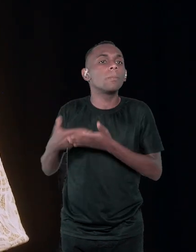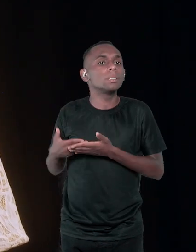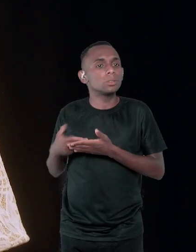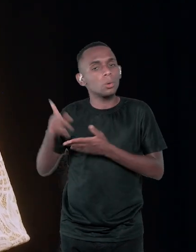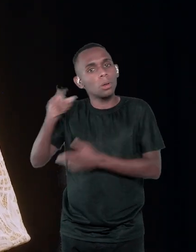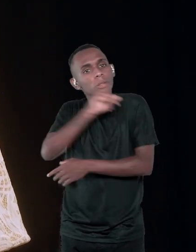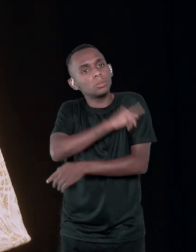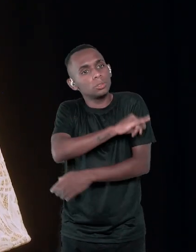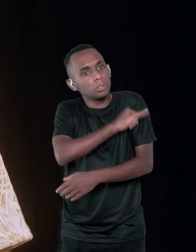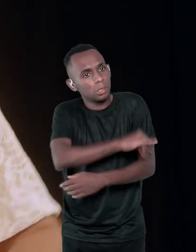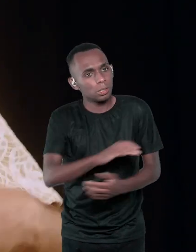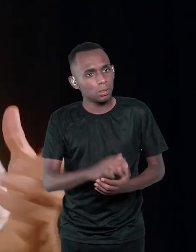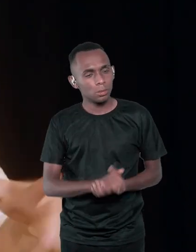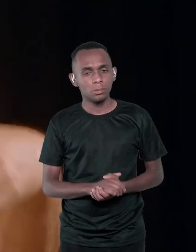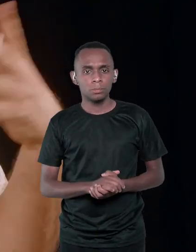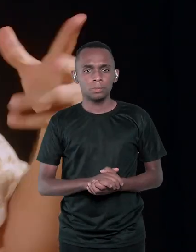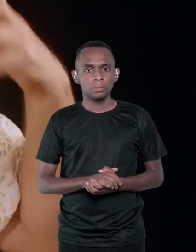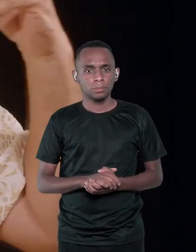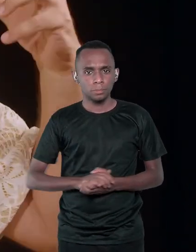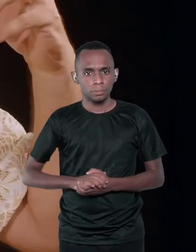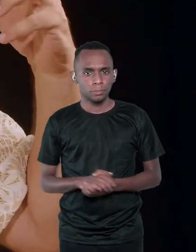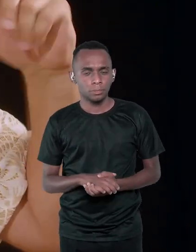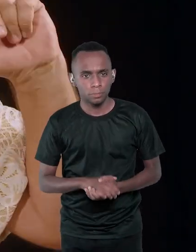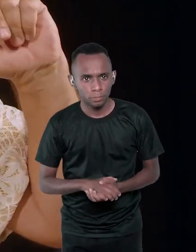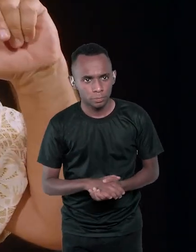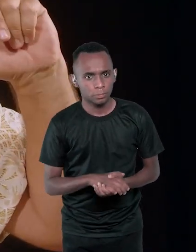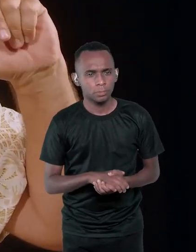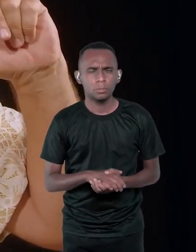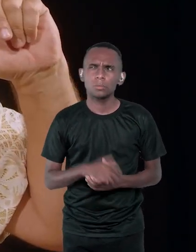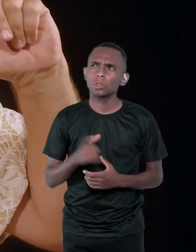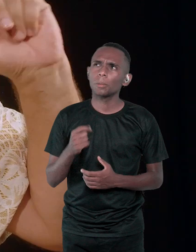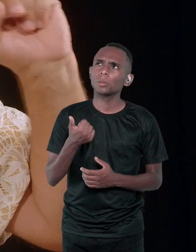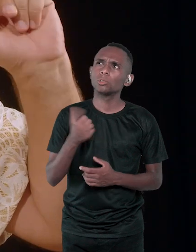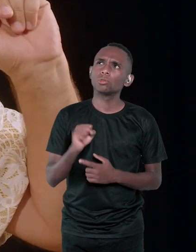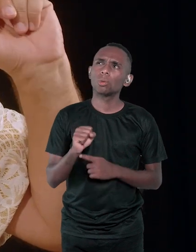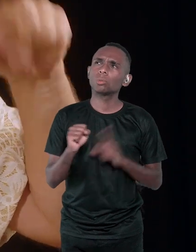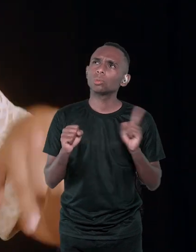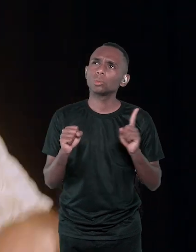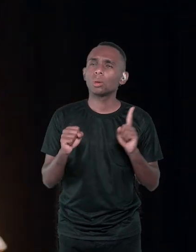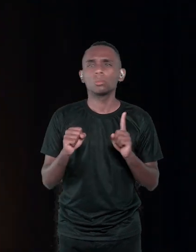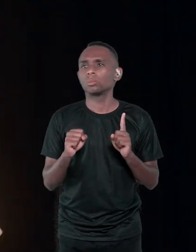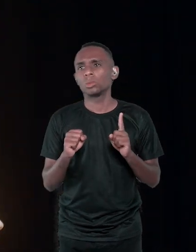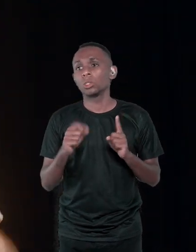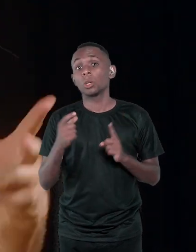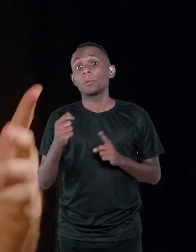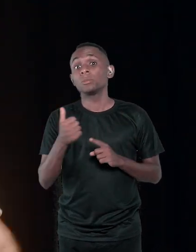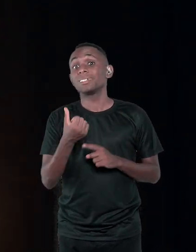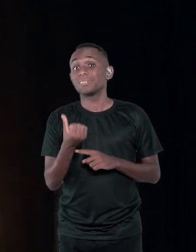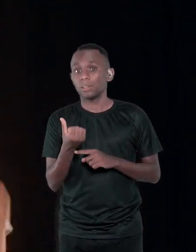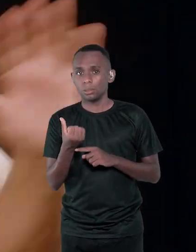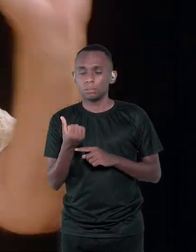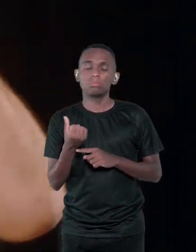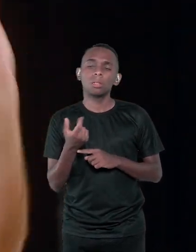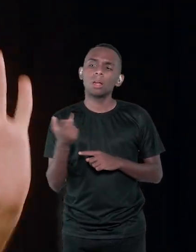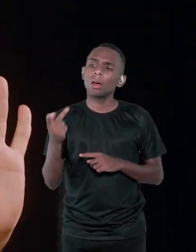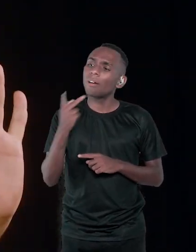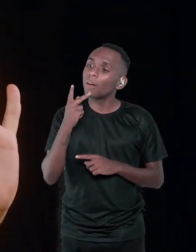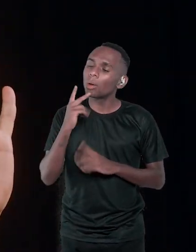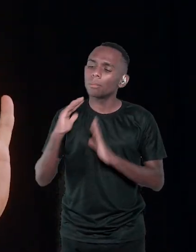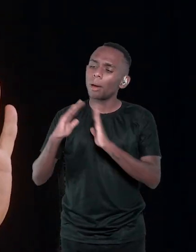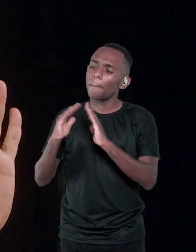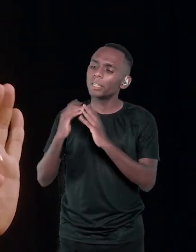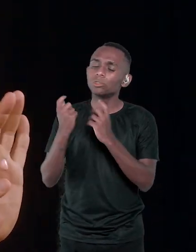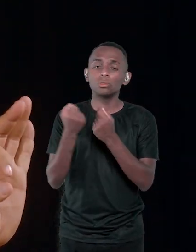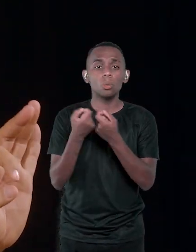Janeiro. E desenvolveu, levou... 2018 não, 2016. Enfim, e ela falou, eu quero te pedir uma